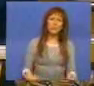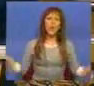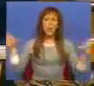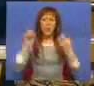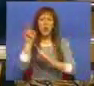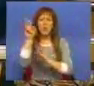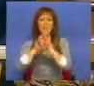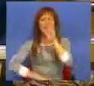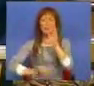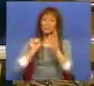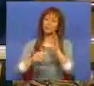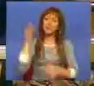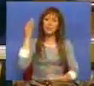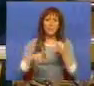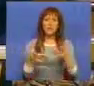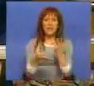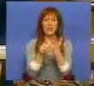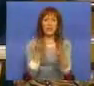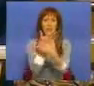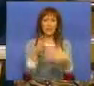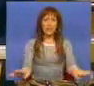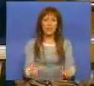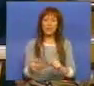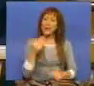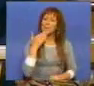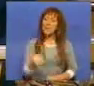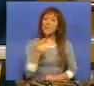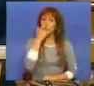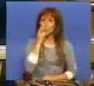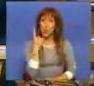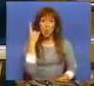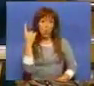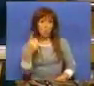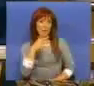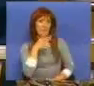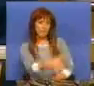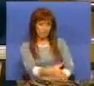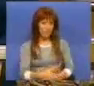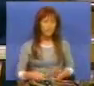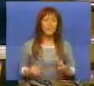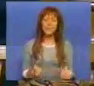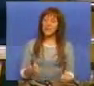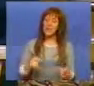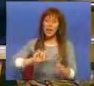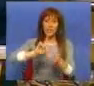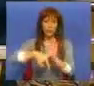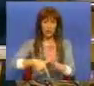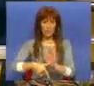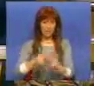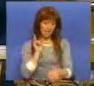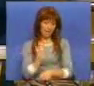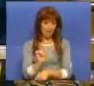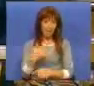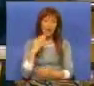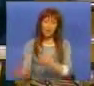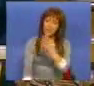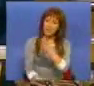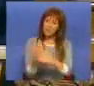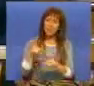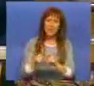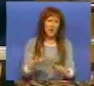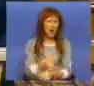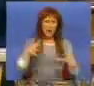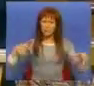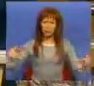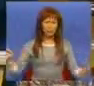novo regime jurídico do divórcio a pedido de um dos cônjuges. Este projeto deu origem a um